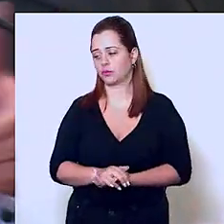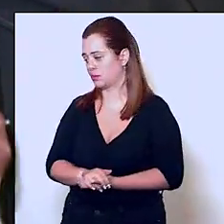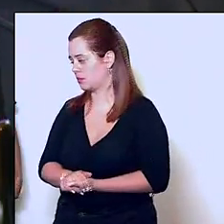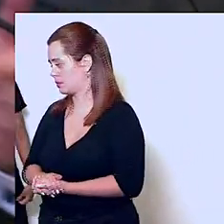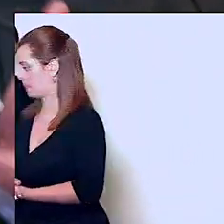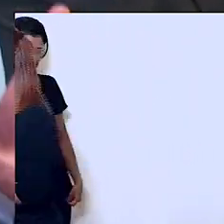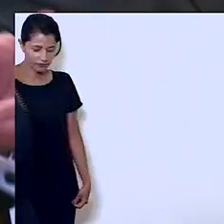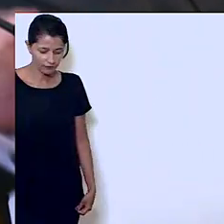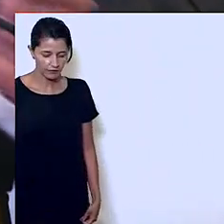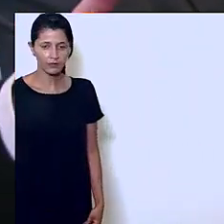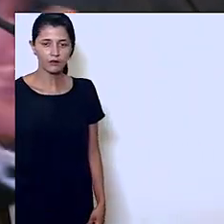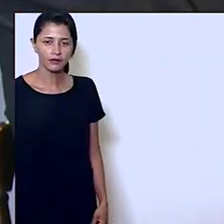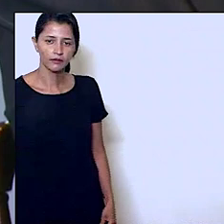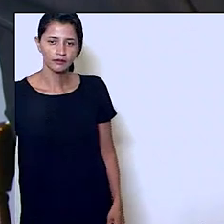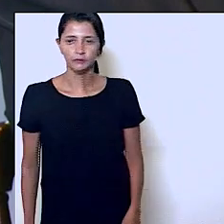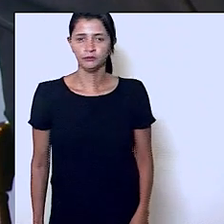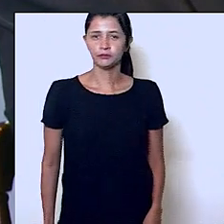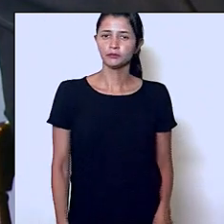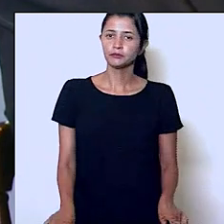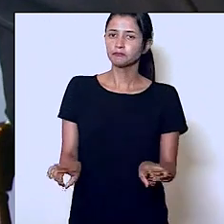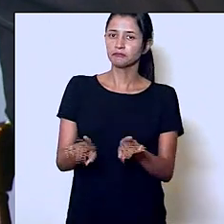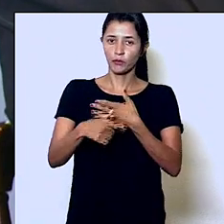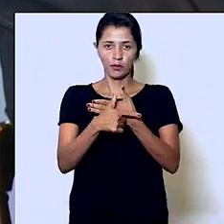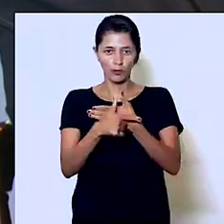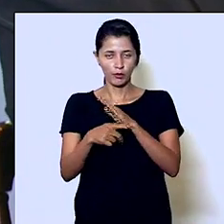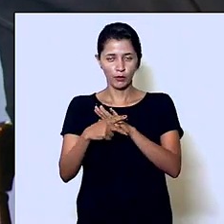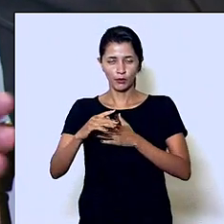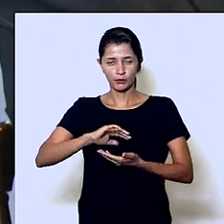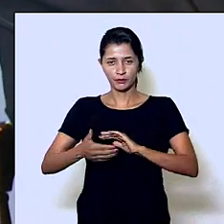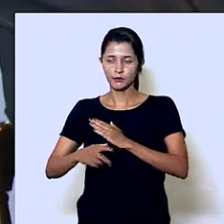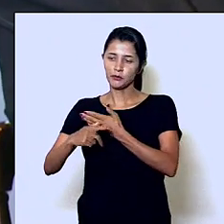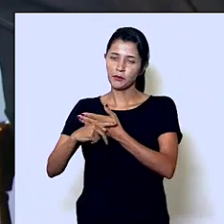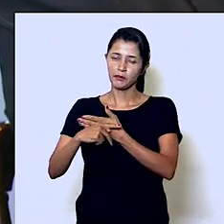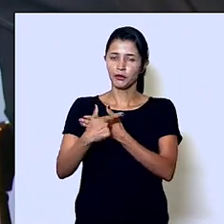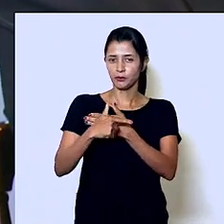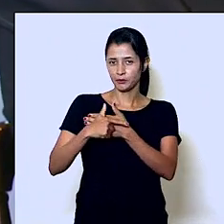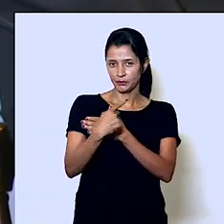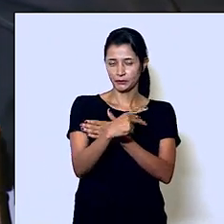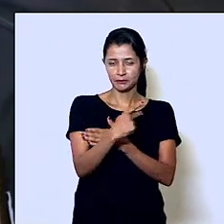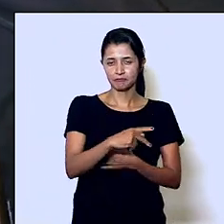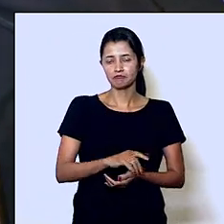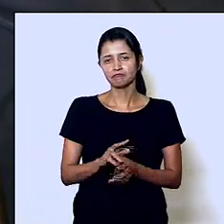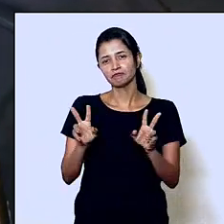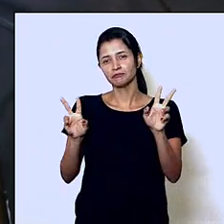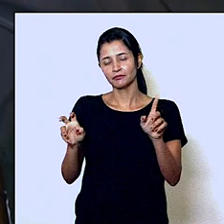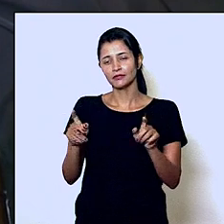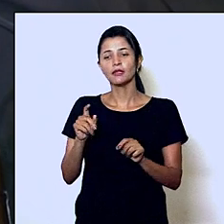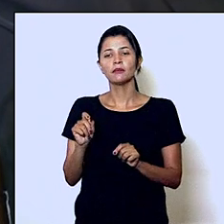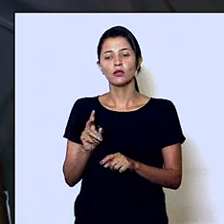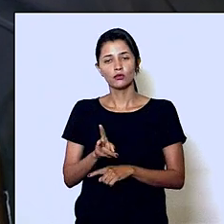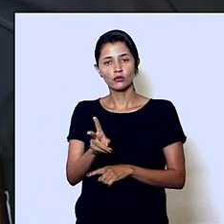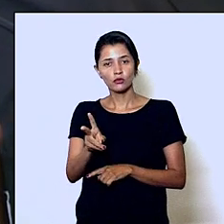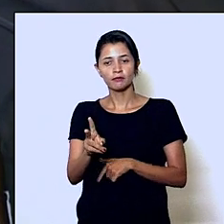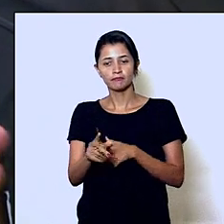do papel do Itamaraty, do papel dele. Né? Mas, então, abro aspas. Para levar adiante essas tarefas de promoção